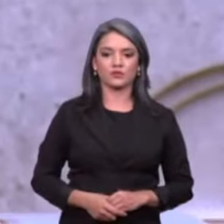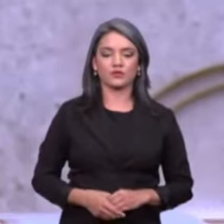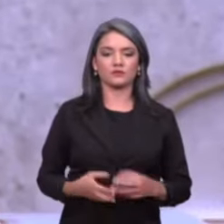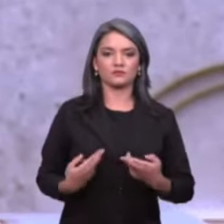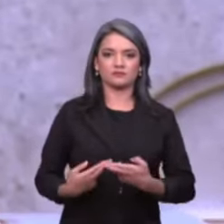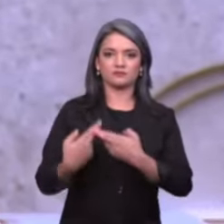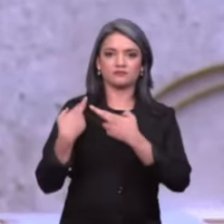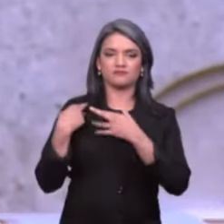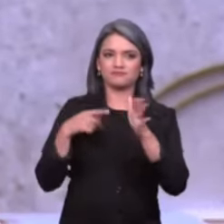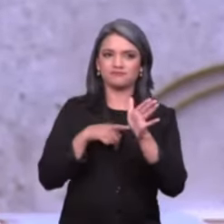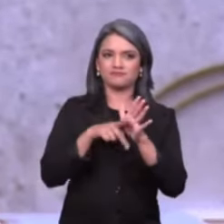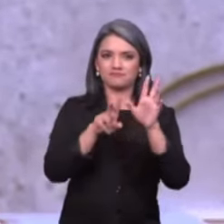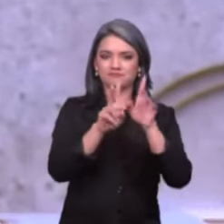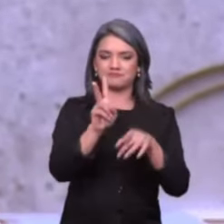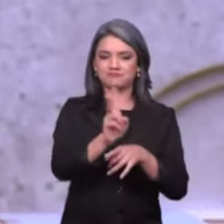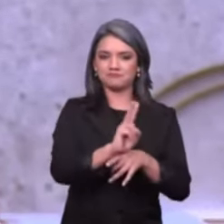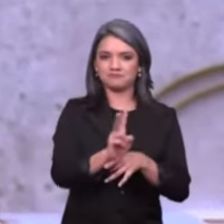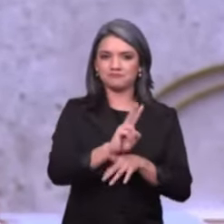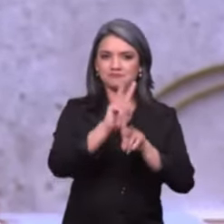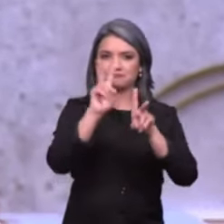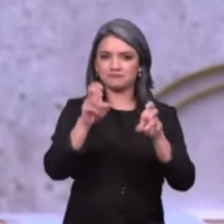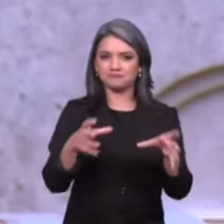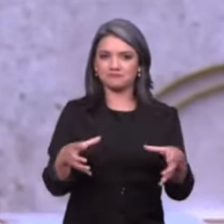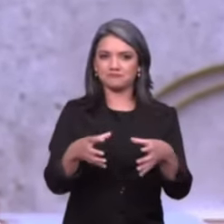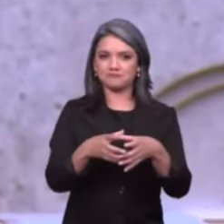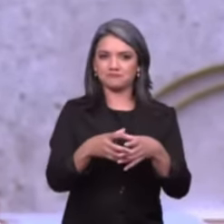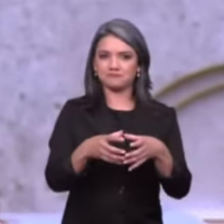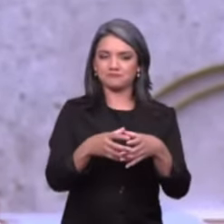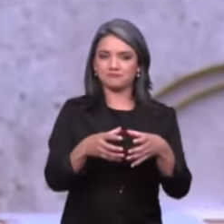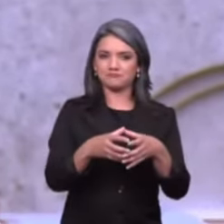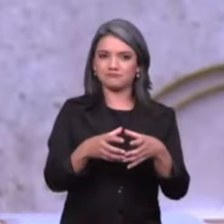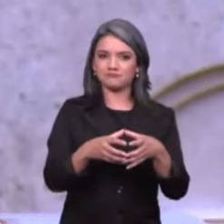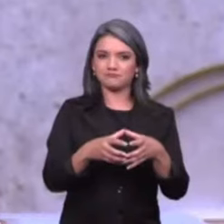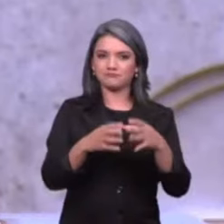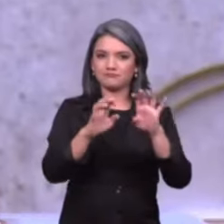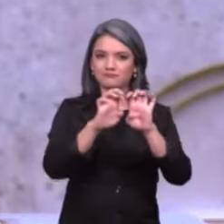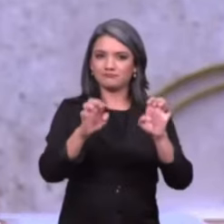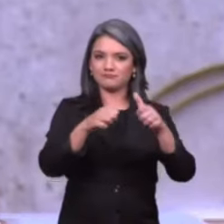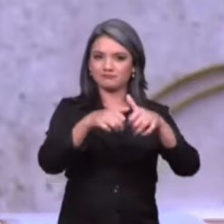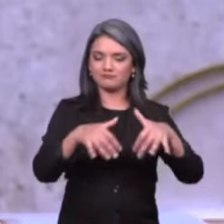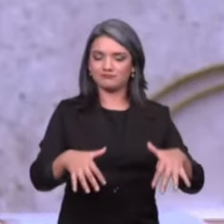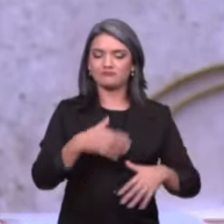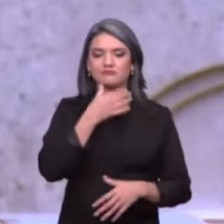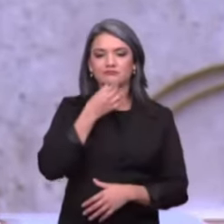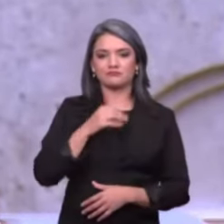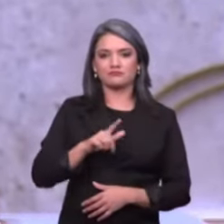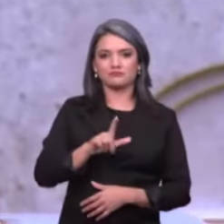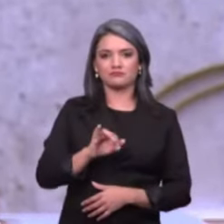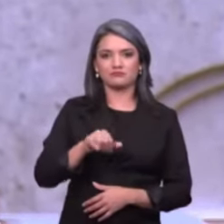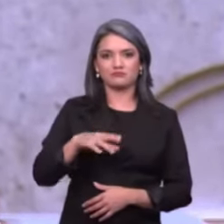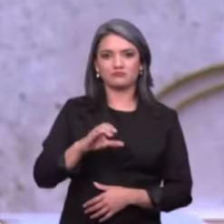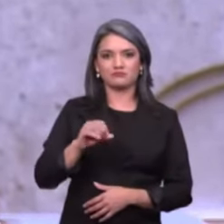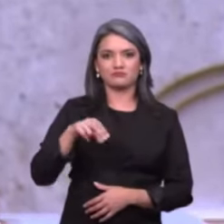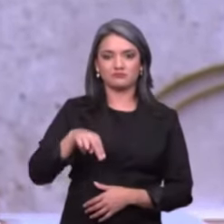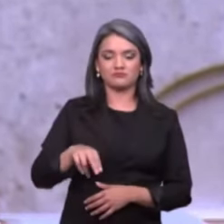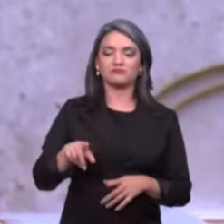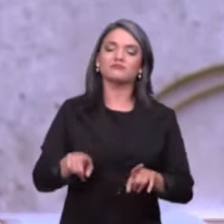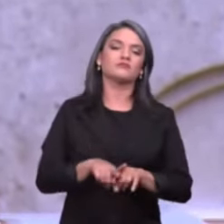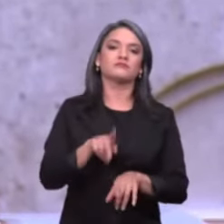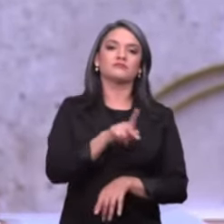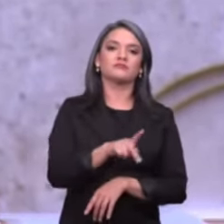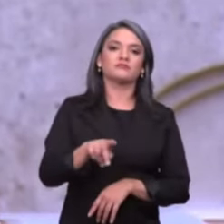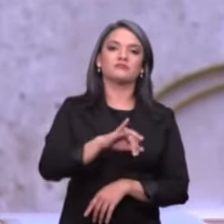investigação sobre crime organizado, Dr. Lincoln Gakia, e também dos professores